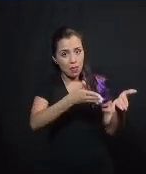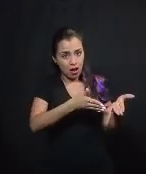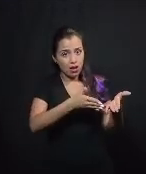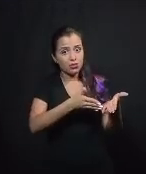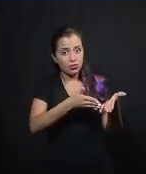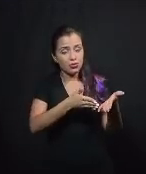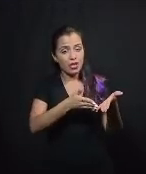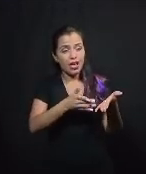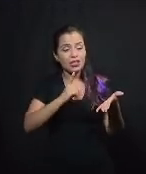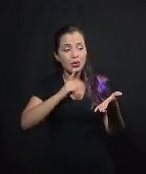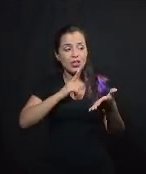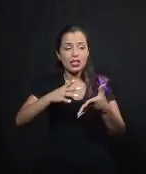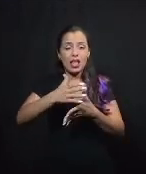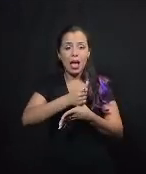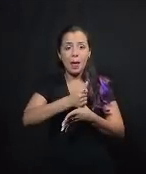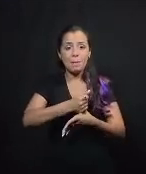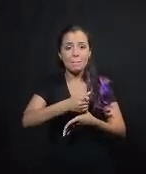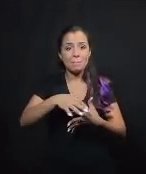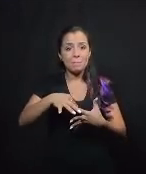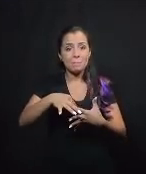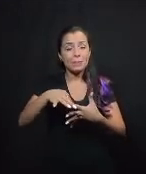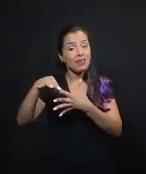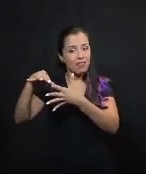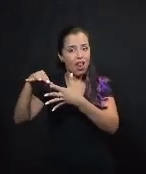privilégios muito grandes, né?